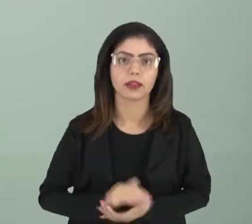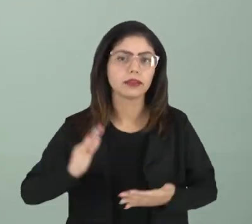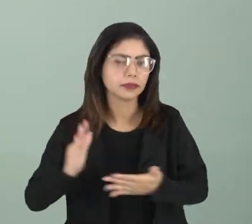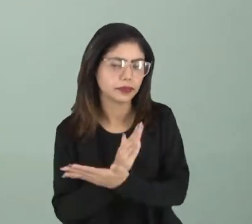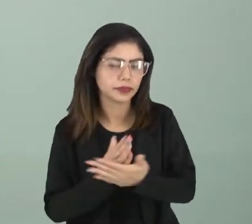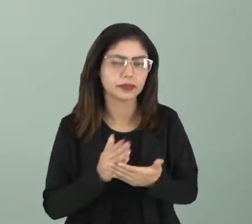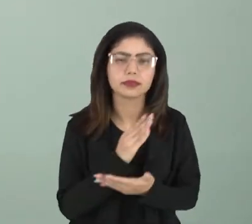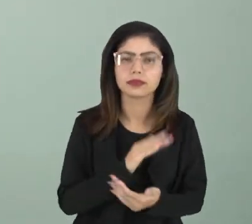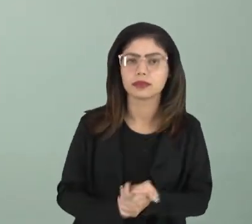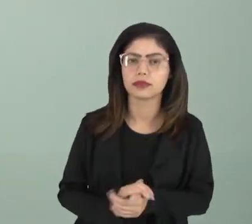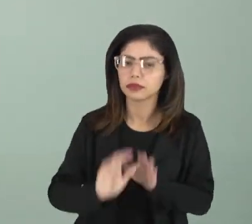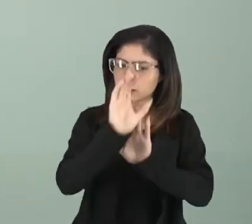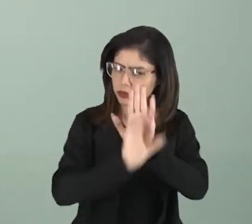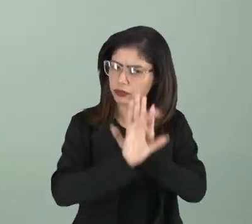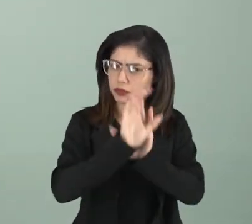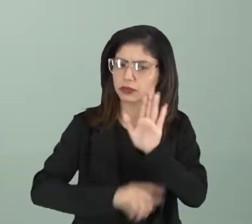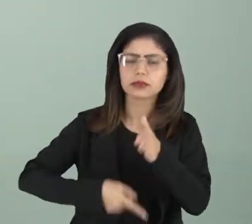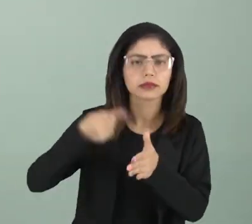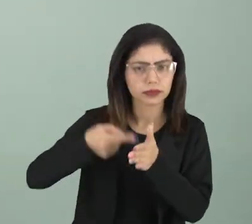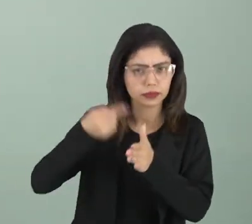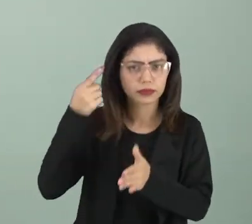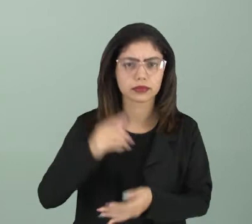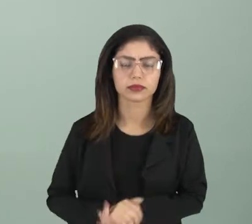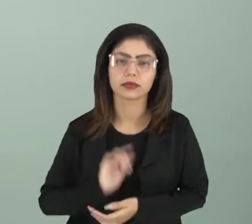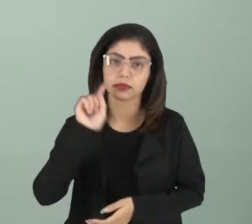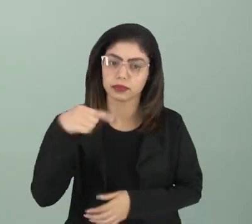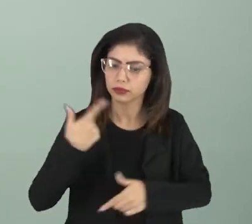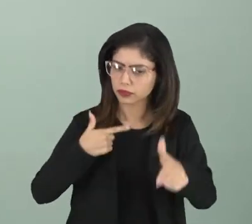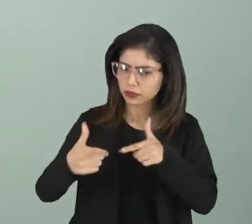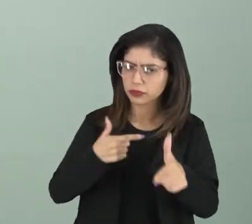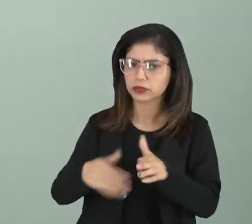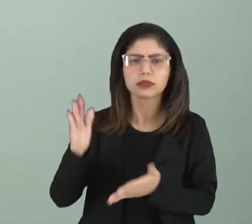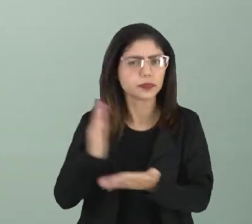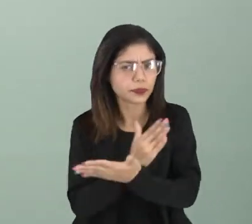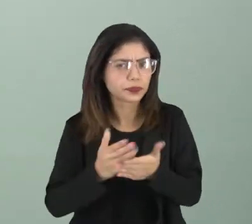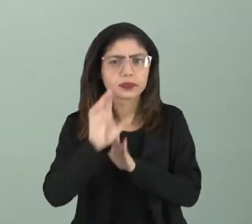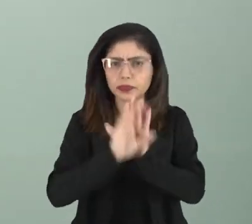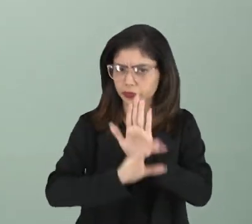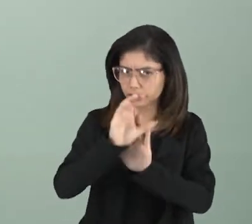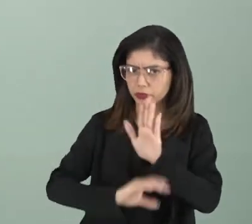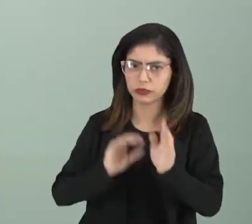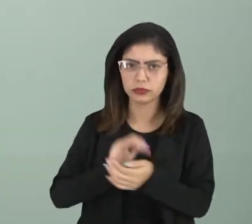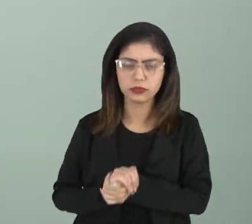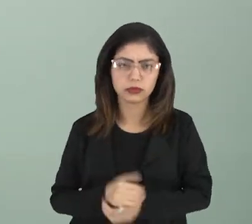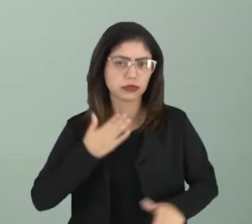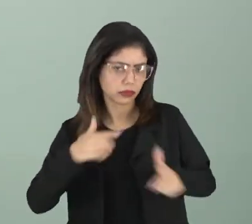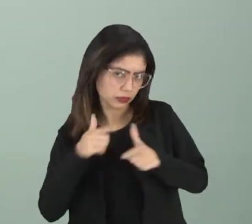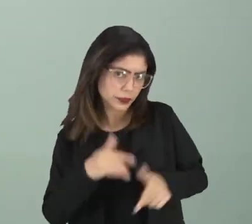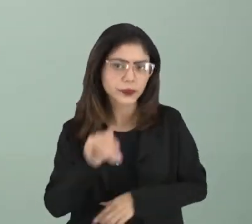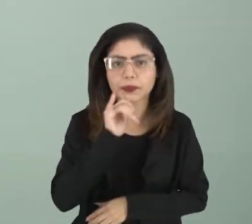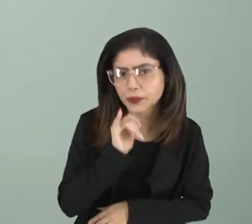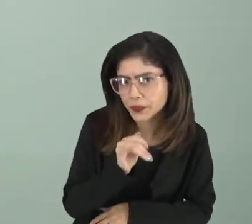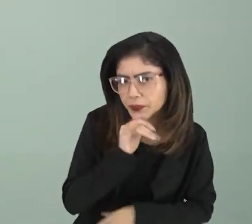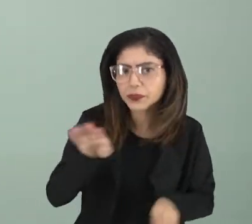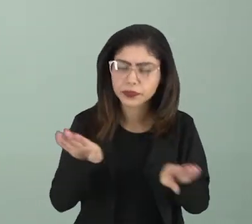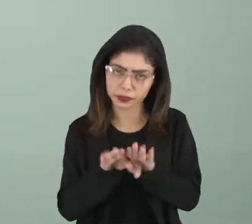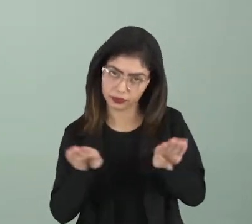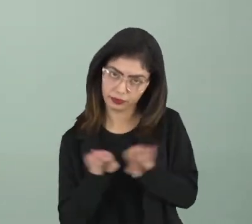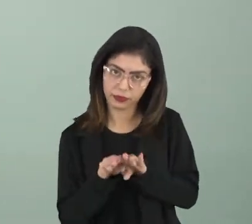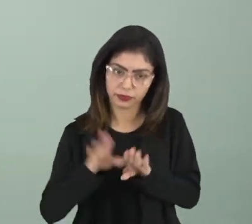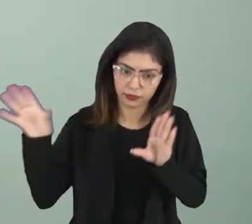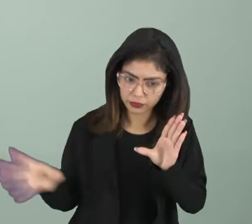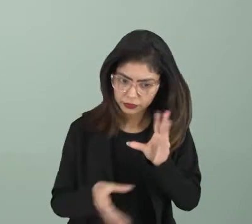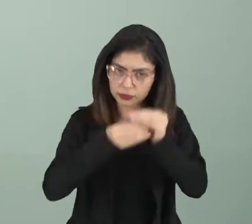algumas definições primeiro, tá? A gente vai trabalhar algumas definições e trabalhar os exemplos também em